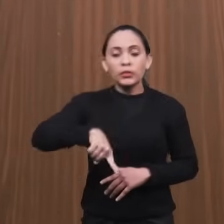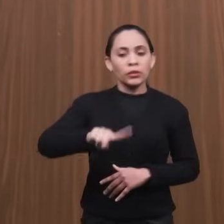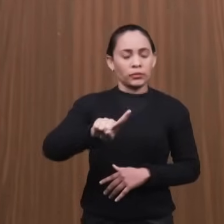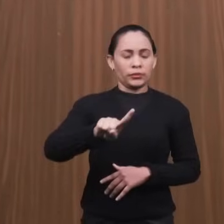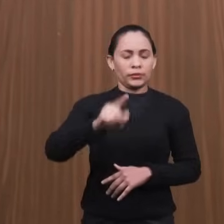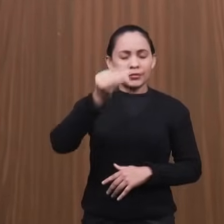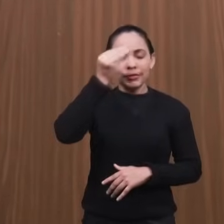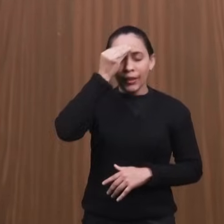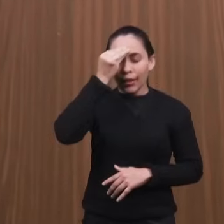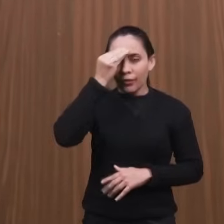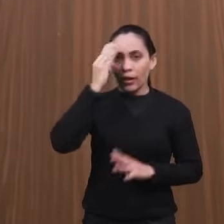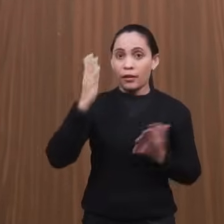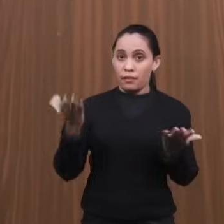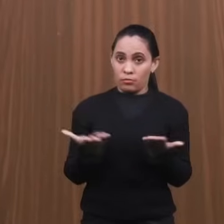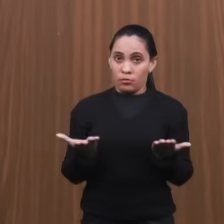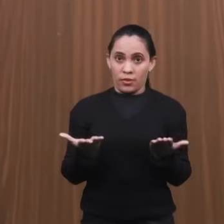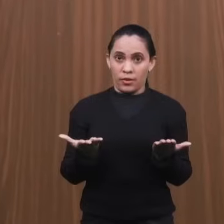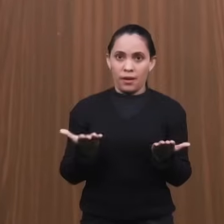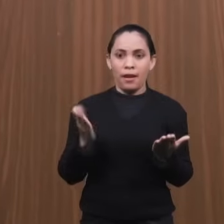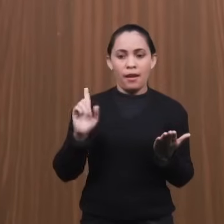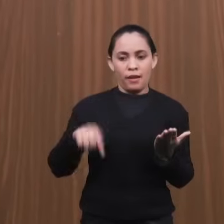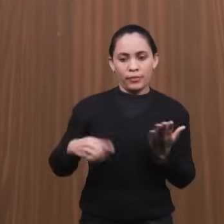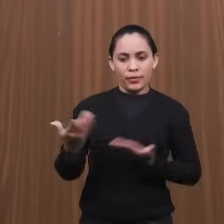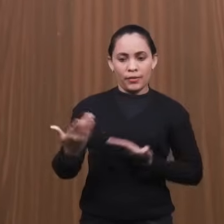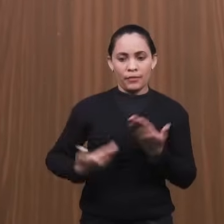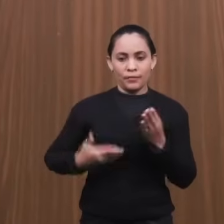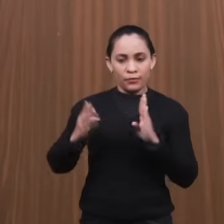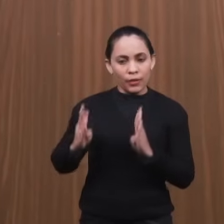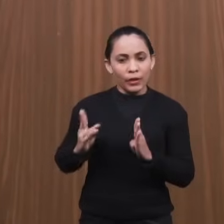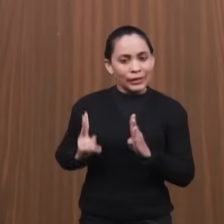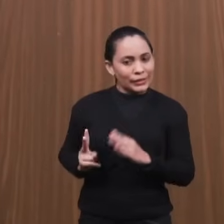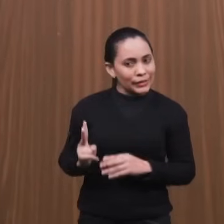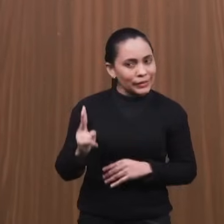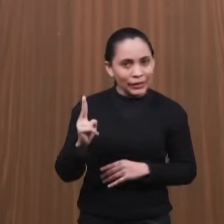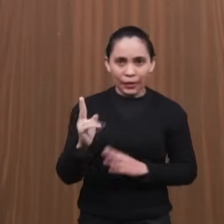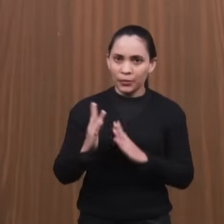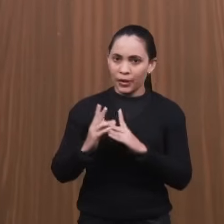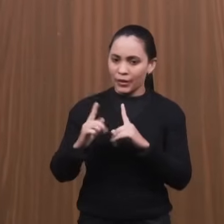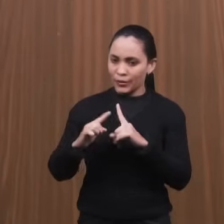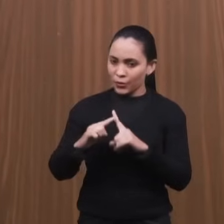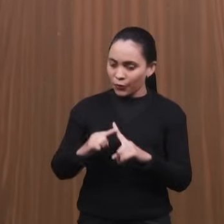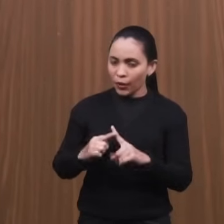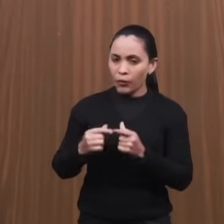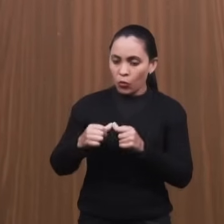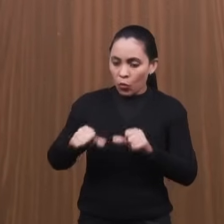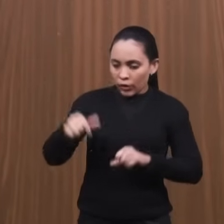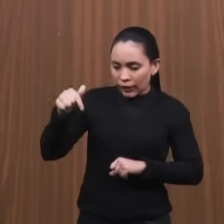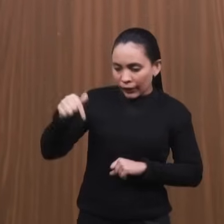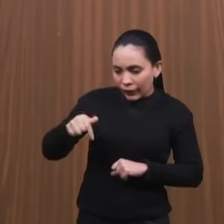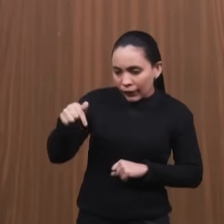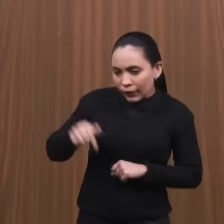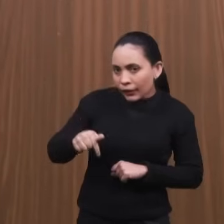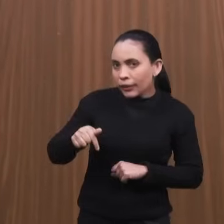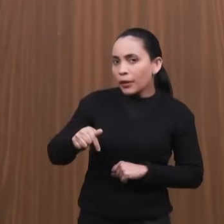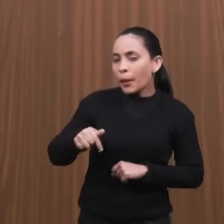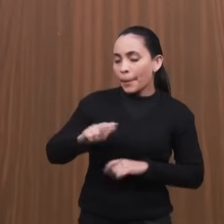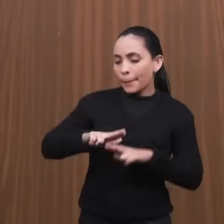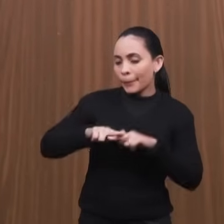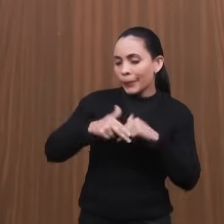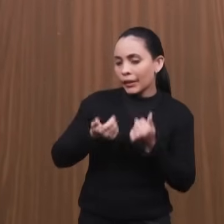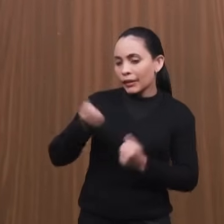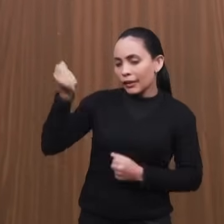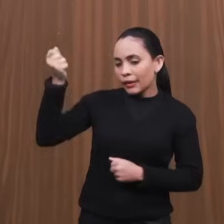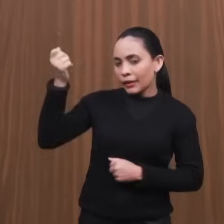gravado, a igreja é e será preservada enquanto aqui estiver pela